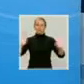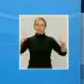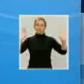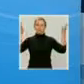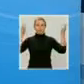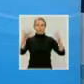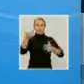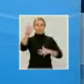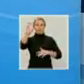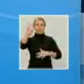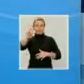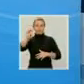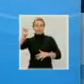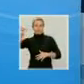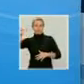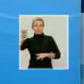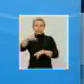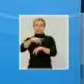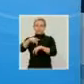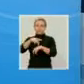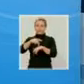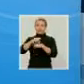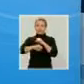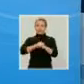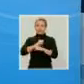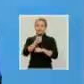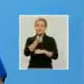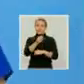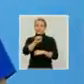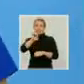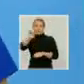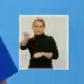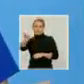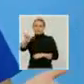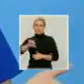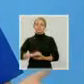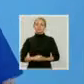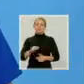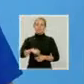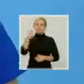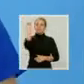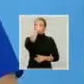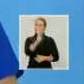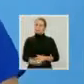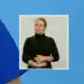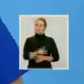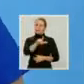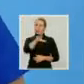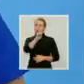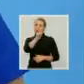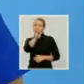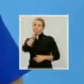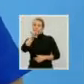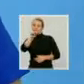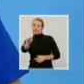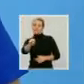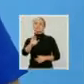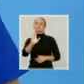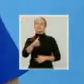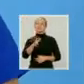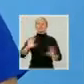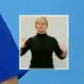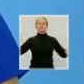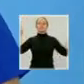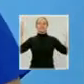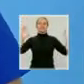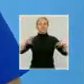159 países em 2009. No Brasil, Louis Braille foi homenageado com uma